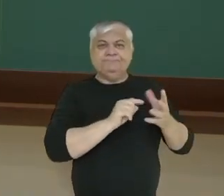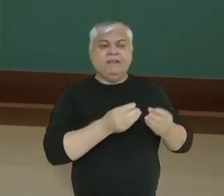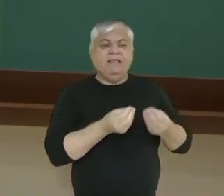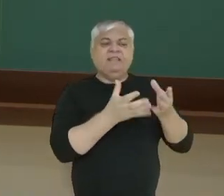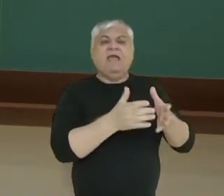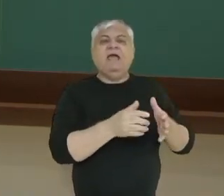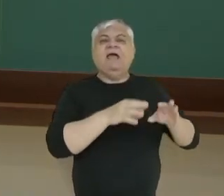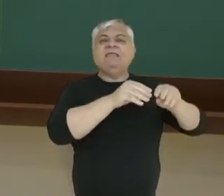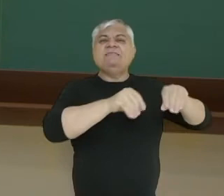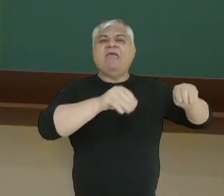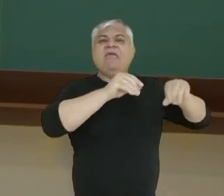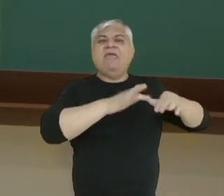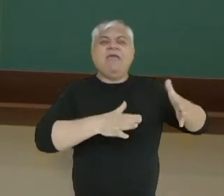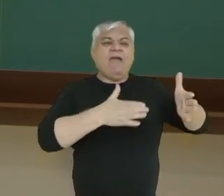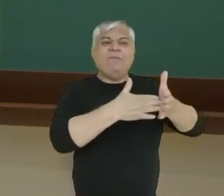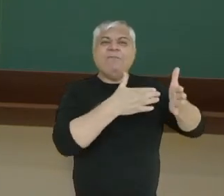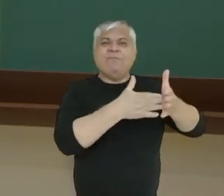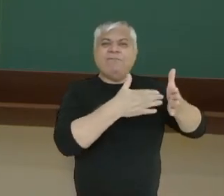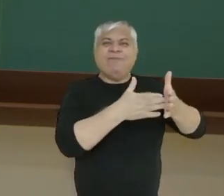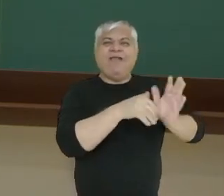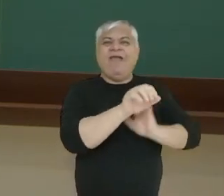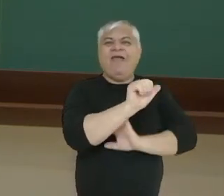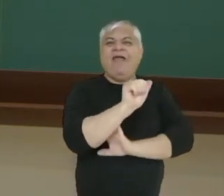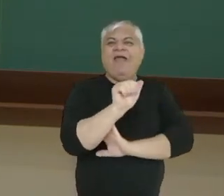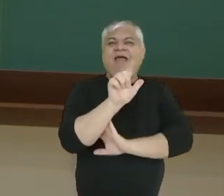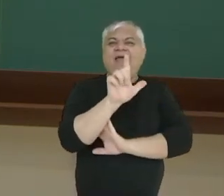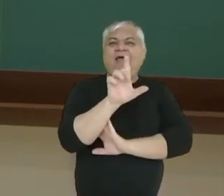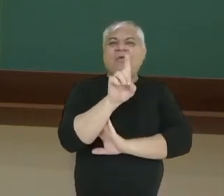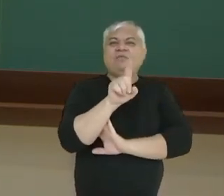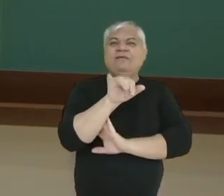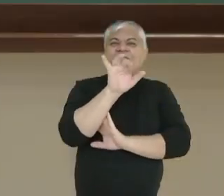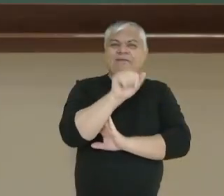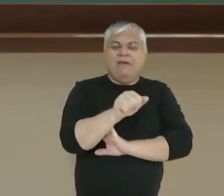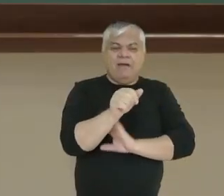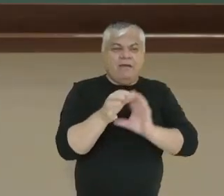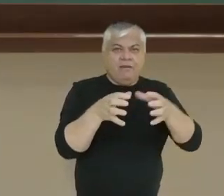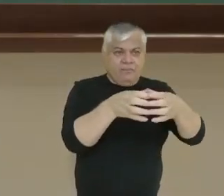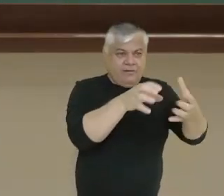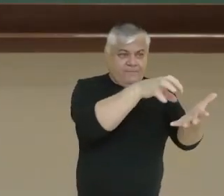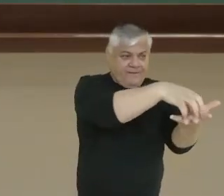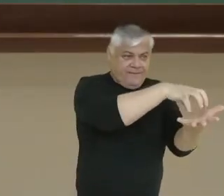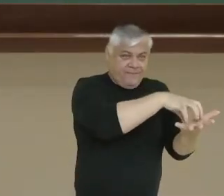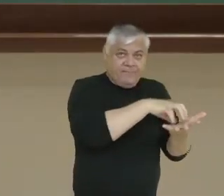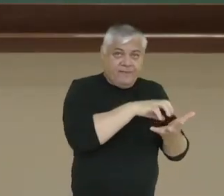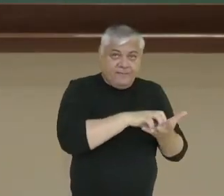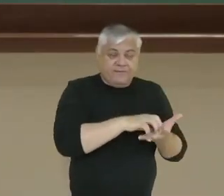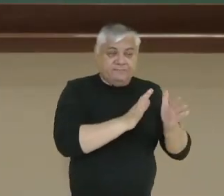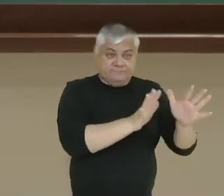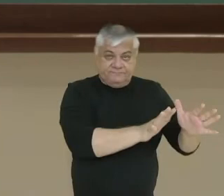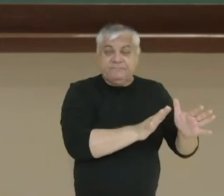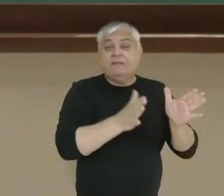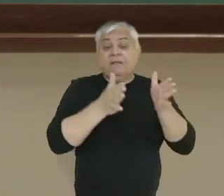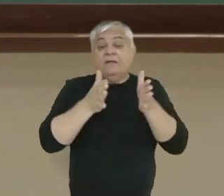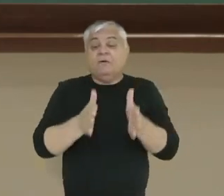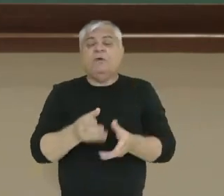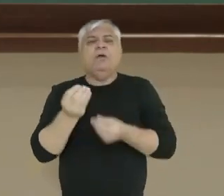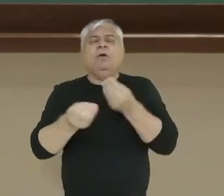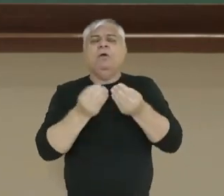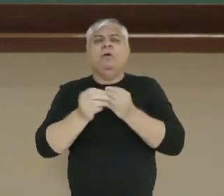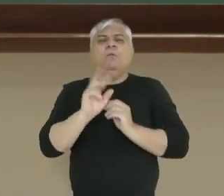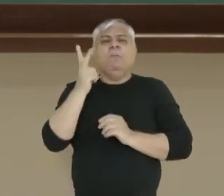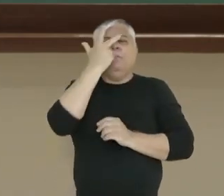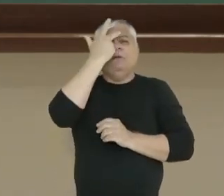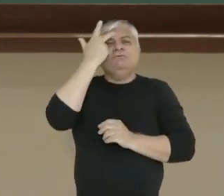século XIX, né, implementado para essas populações indígenas. Agora a gente vai ver um pouco mais de perto como é